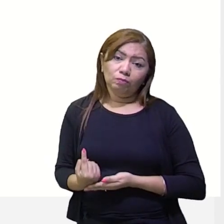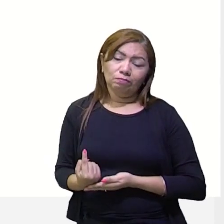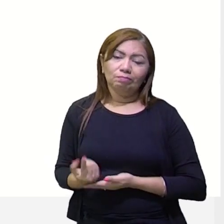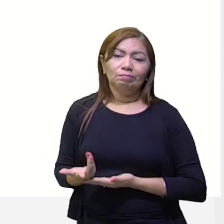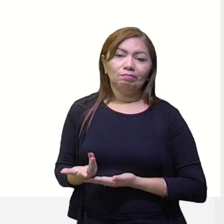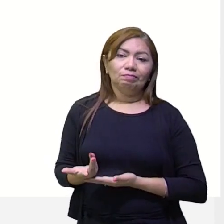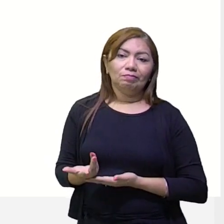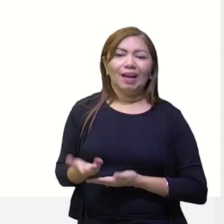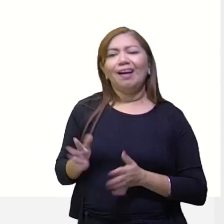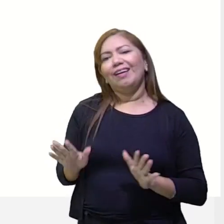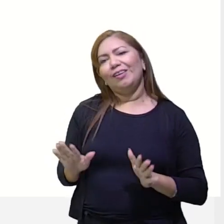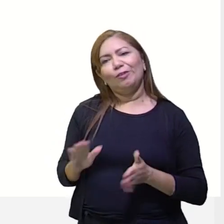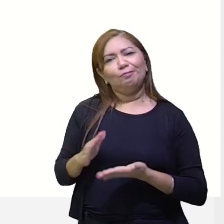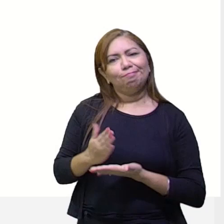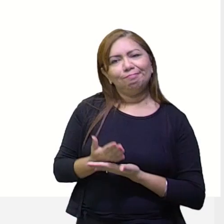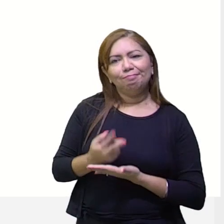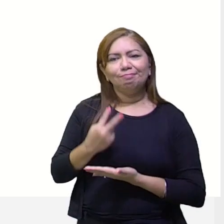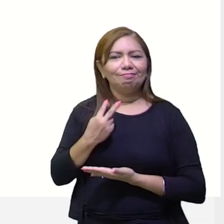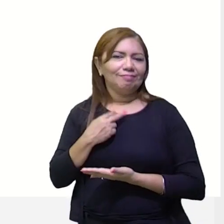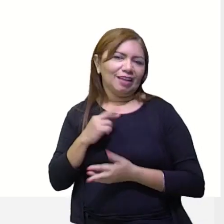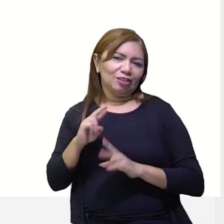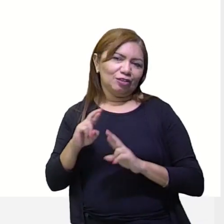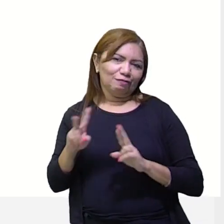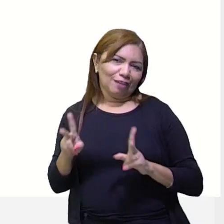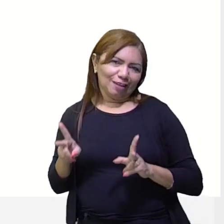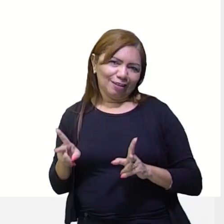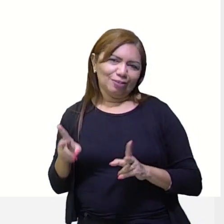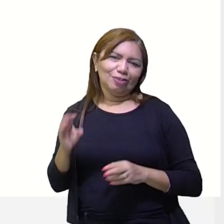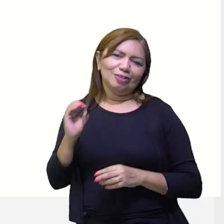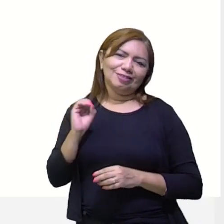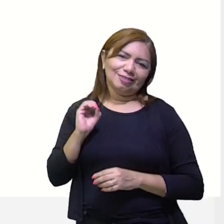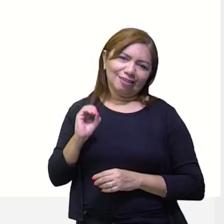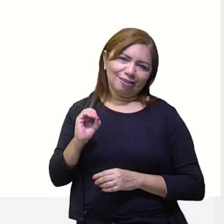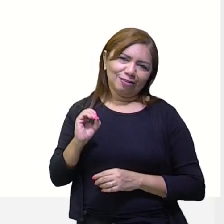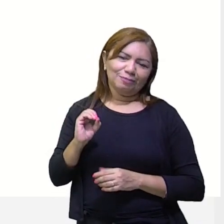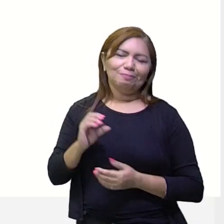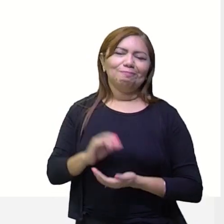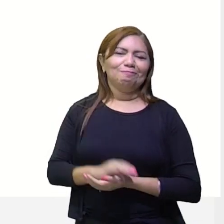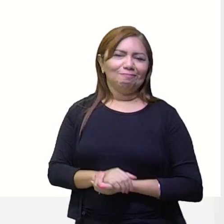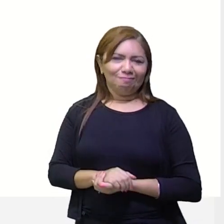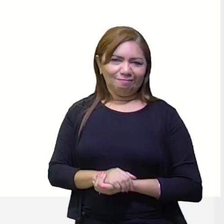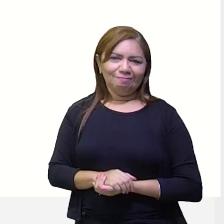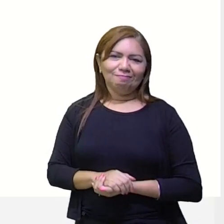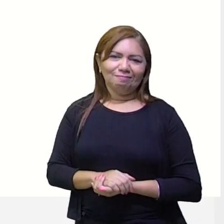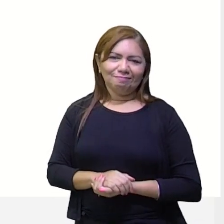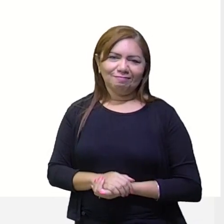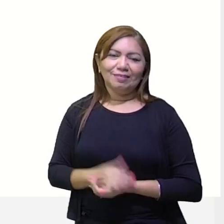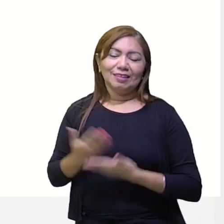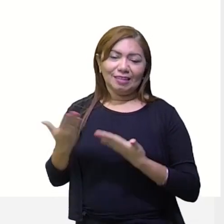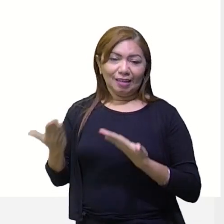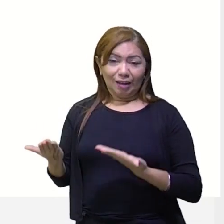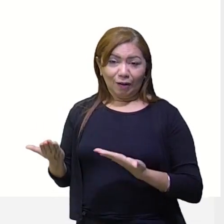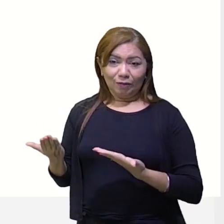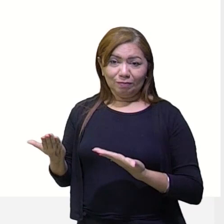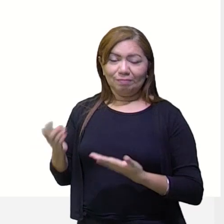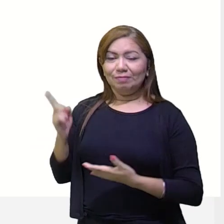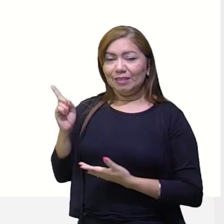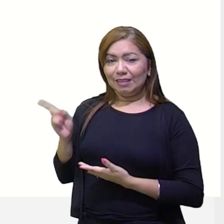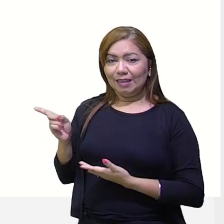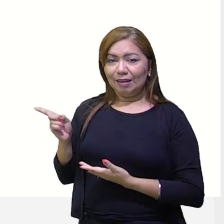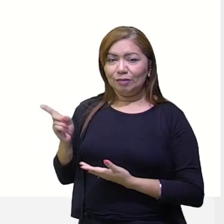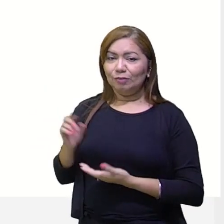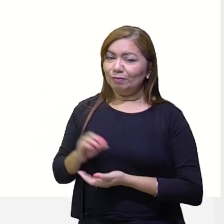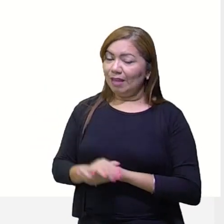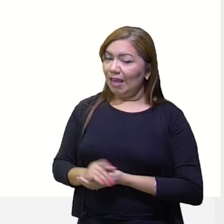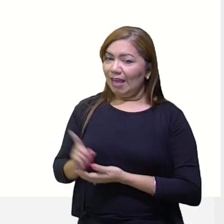olha aí, ó. O nosso resto é um número diferente de zero. Então, nesse caso, ok?